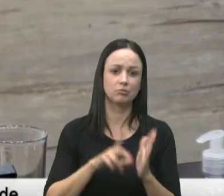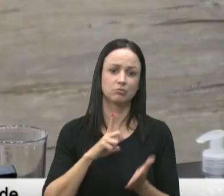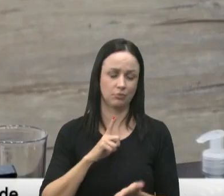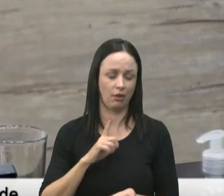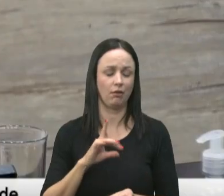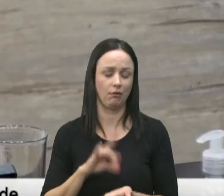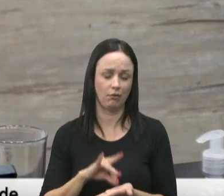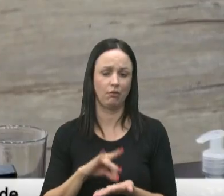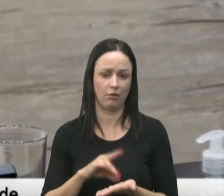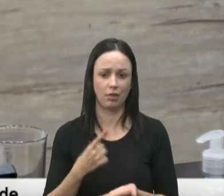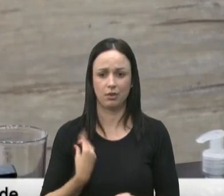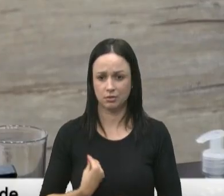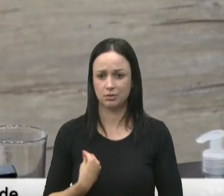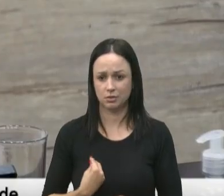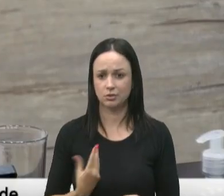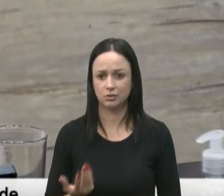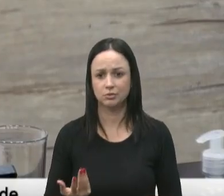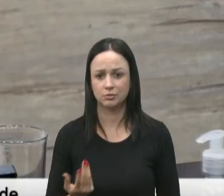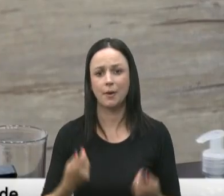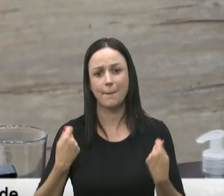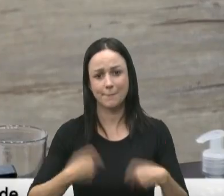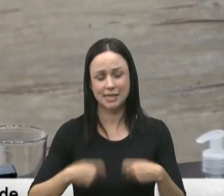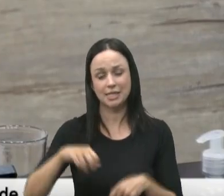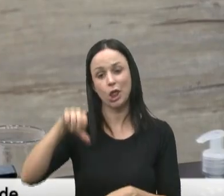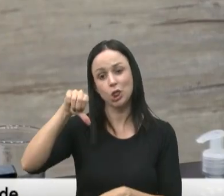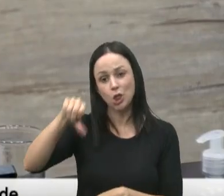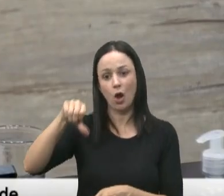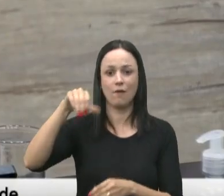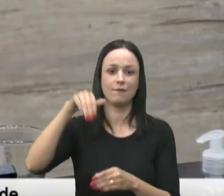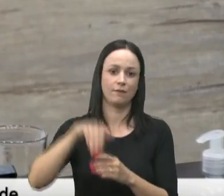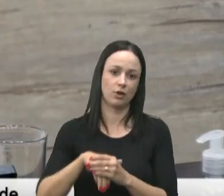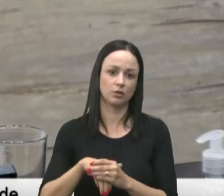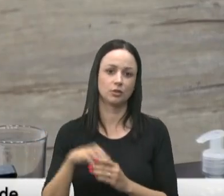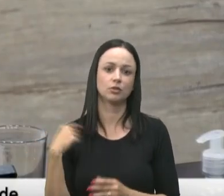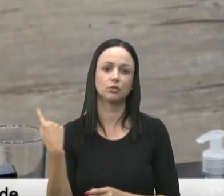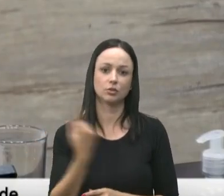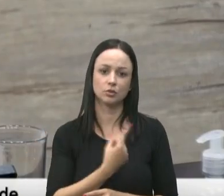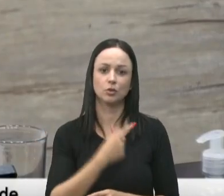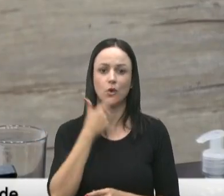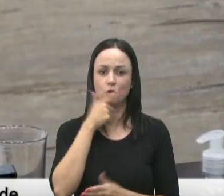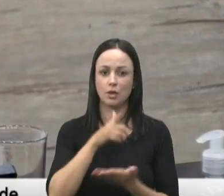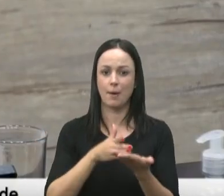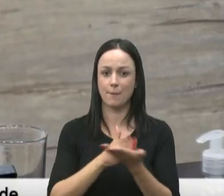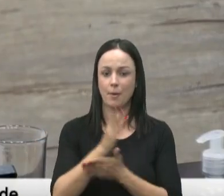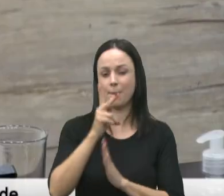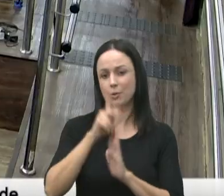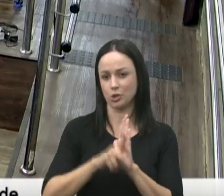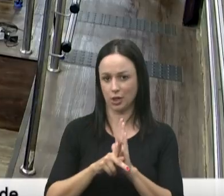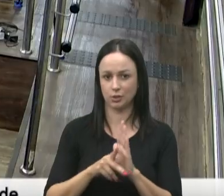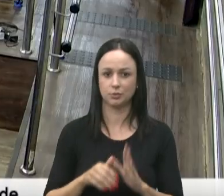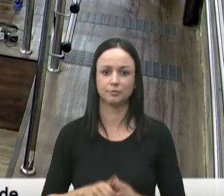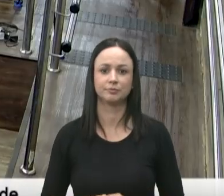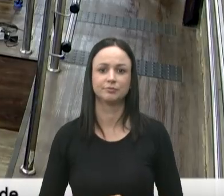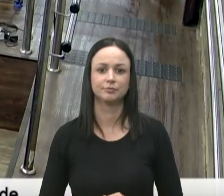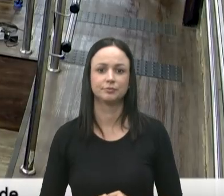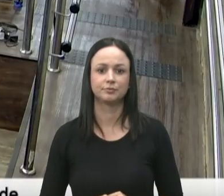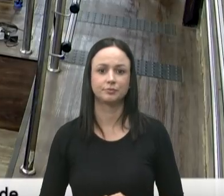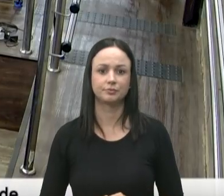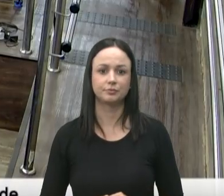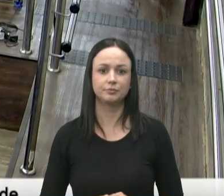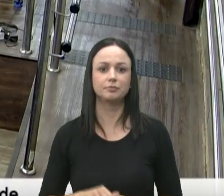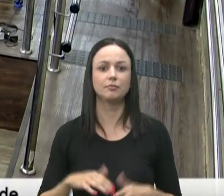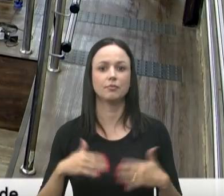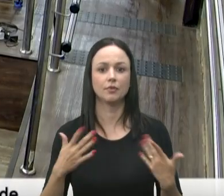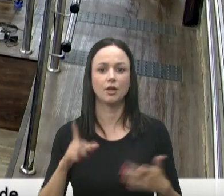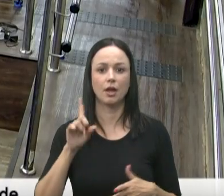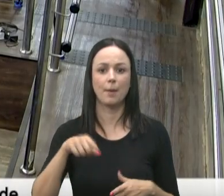real. E nós precisamos de 9 votos para que a gente possa ter o projeto aprovado. Então, é